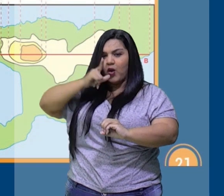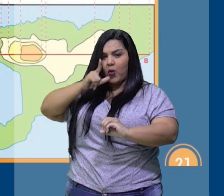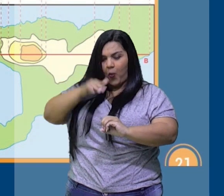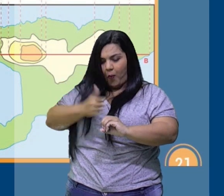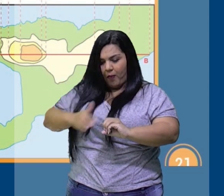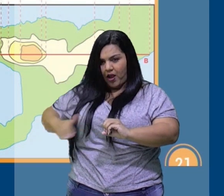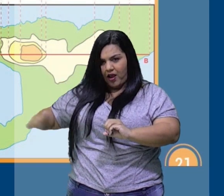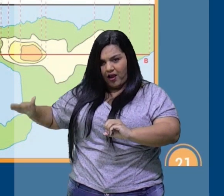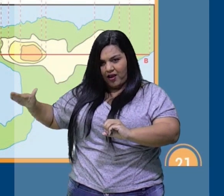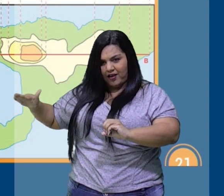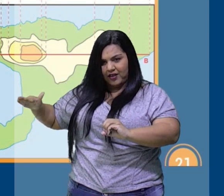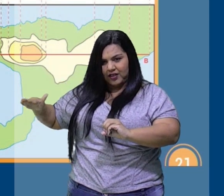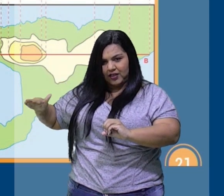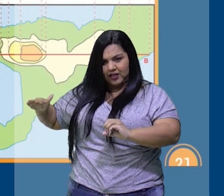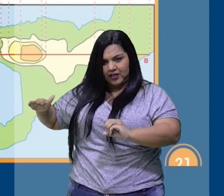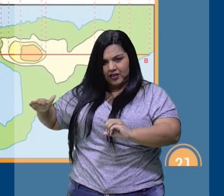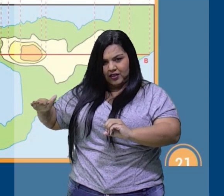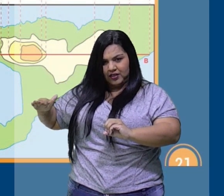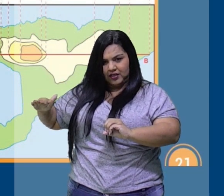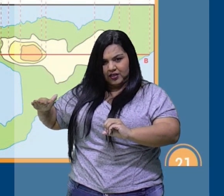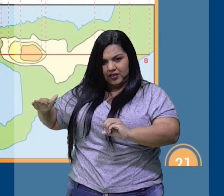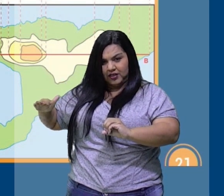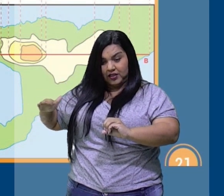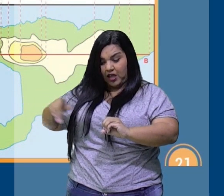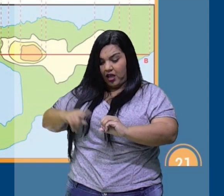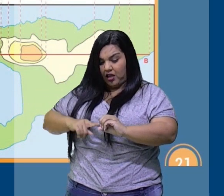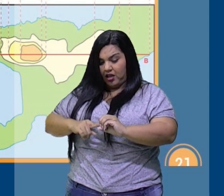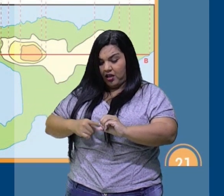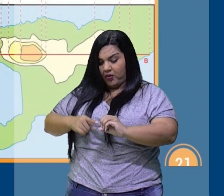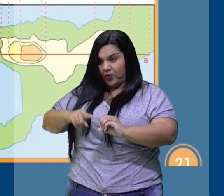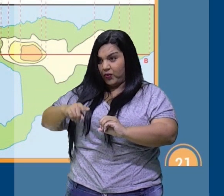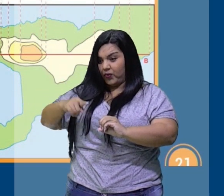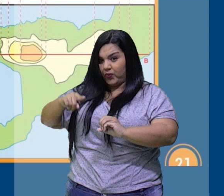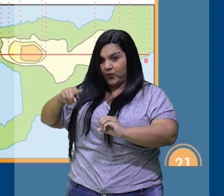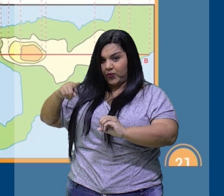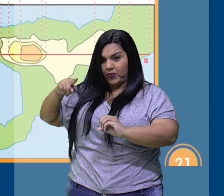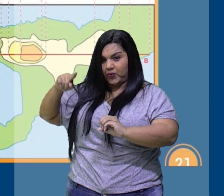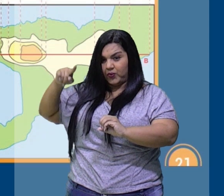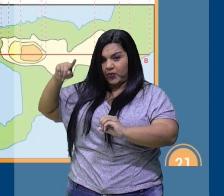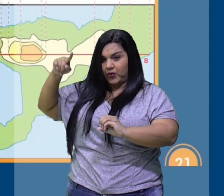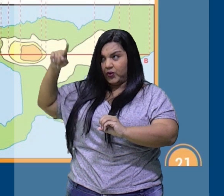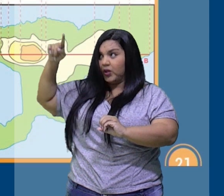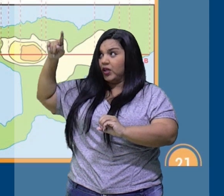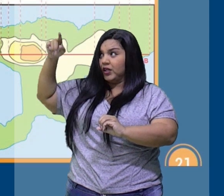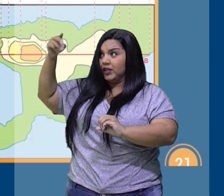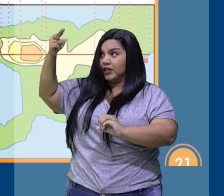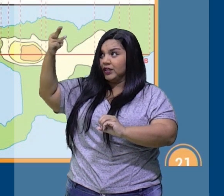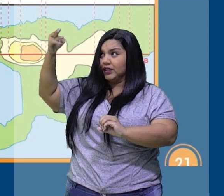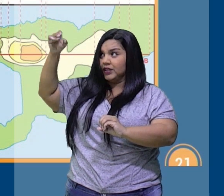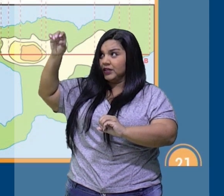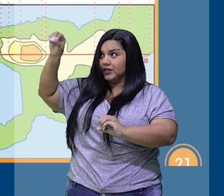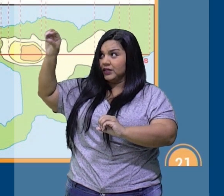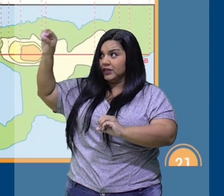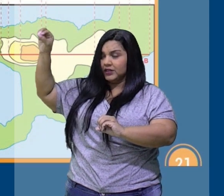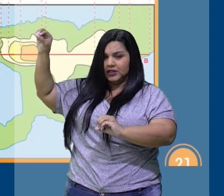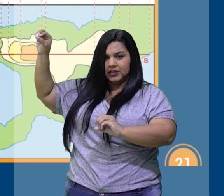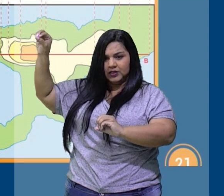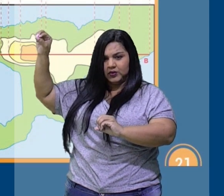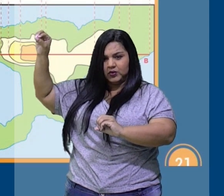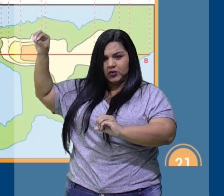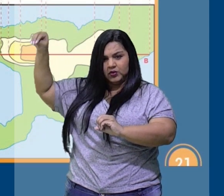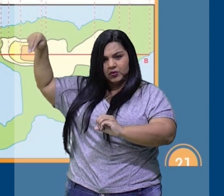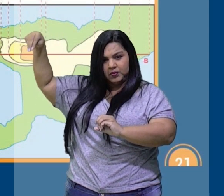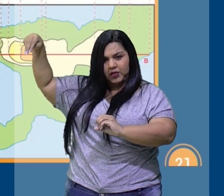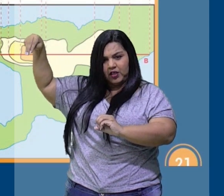essa área aqui, olha, ela está aproximadamente a 300 metros de altitude, né? Então, a partir disso, a gente